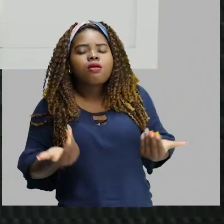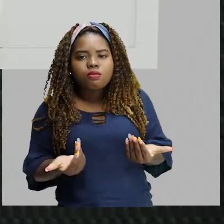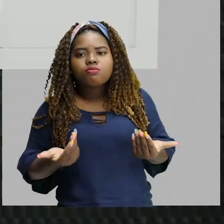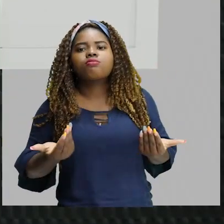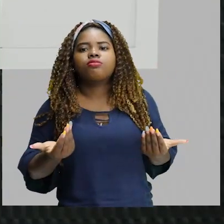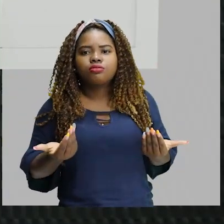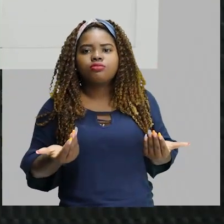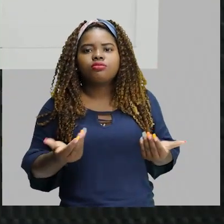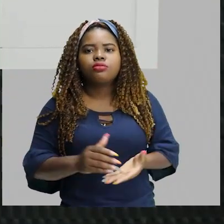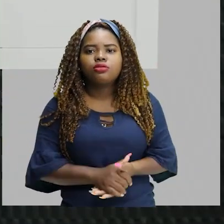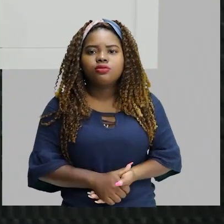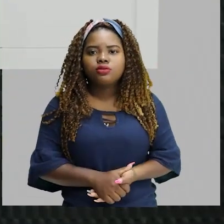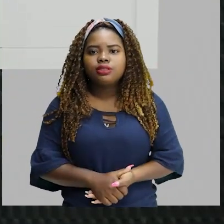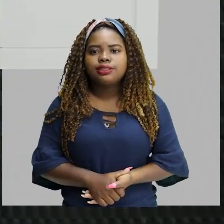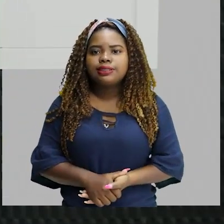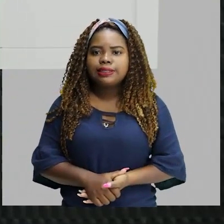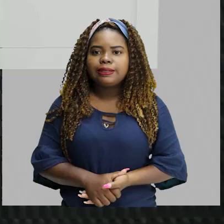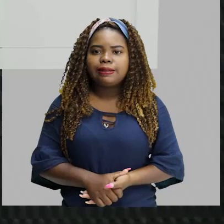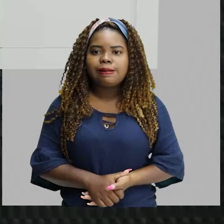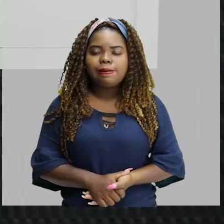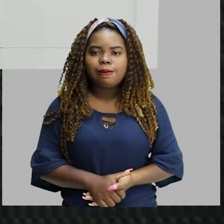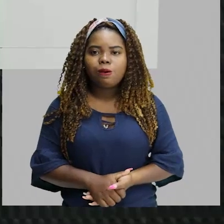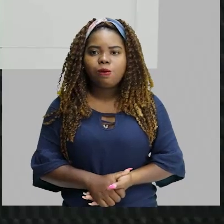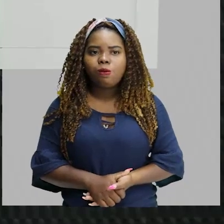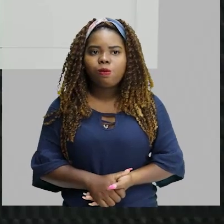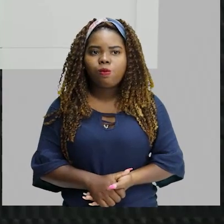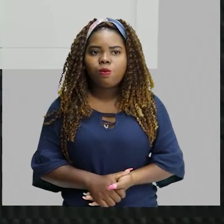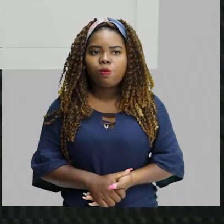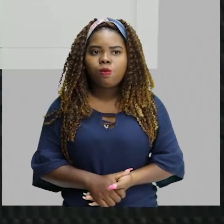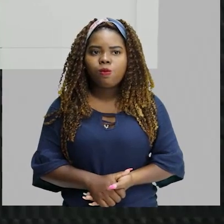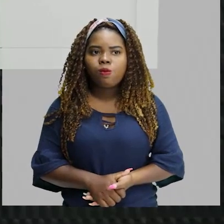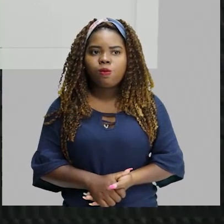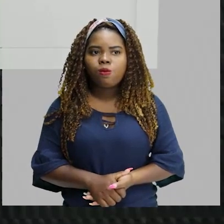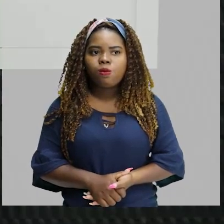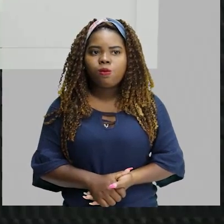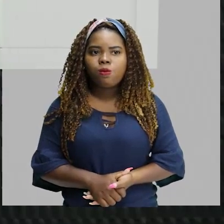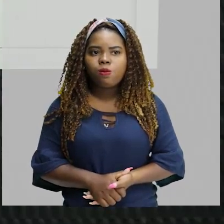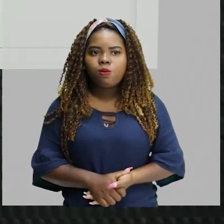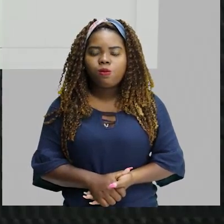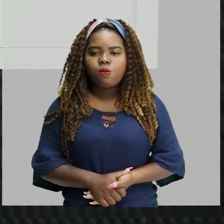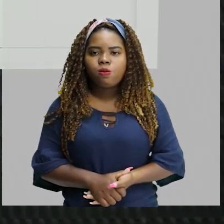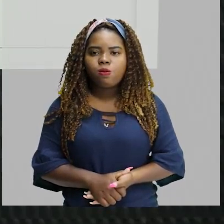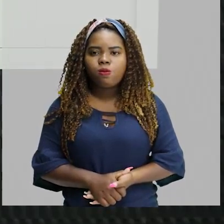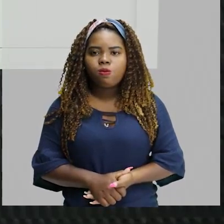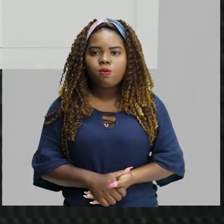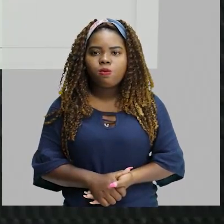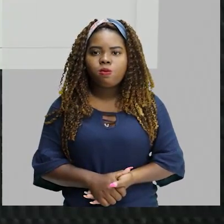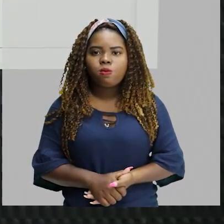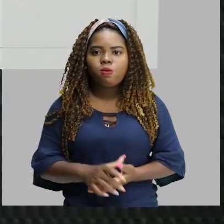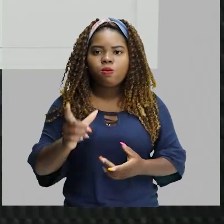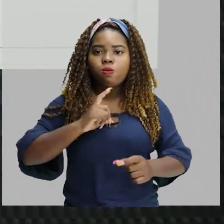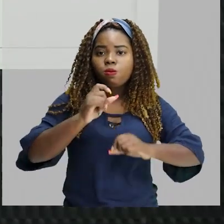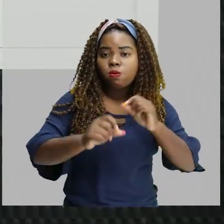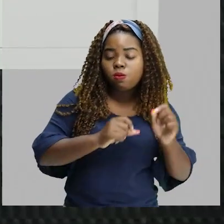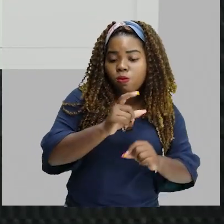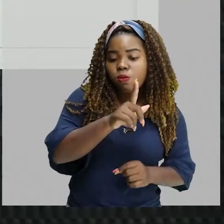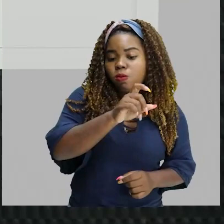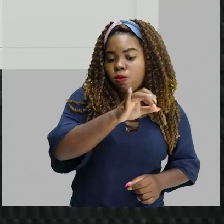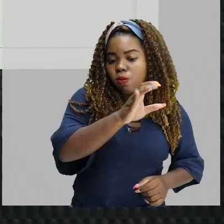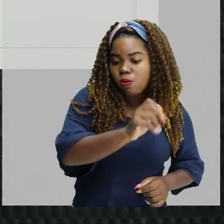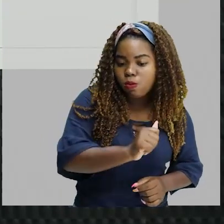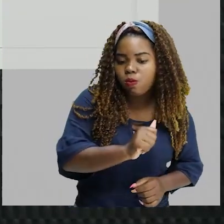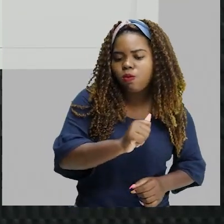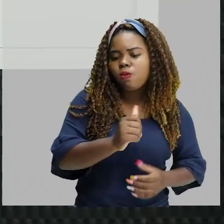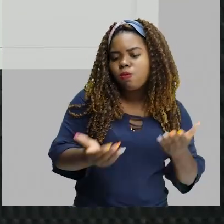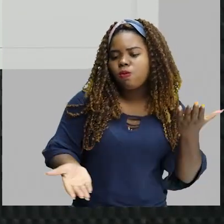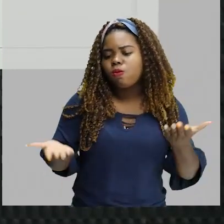tá? Ok? Que foco é esse, professor? Bom, quando você pega a lógica de Aristóteles e você